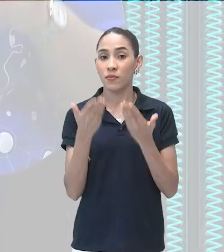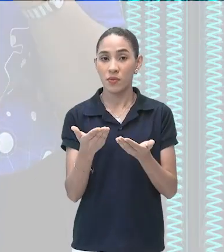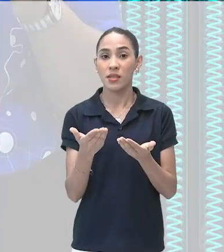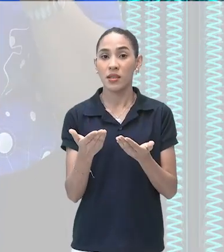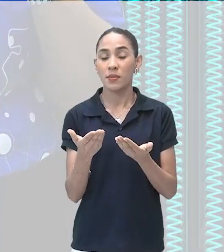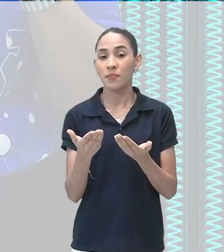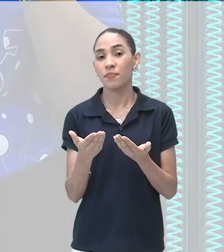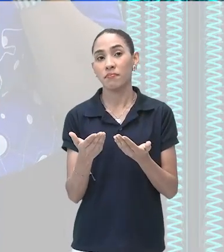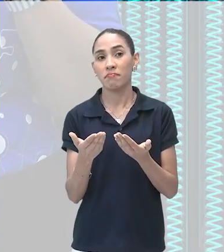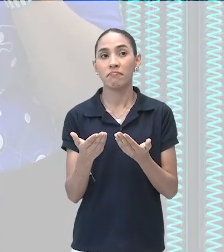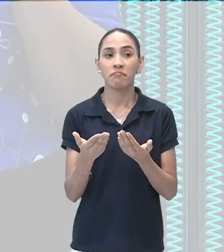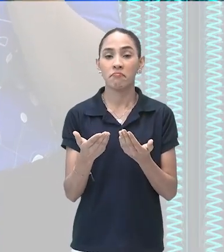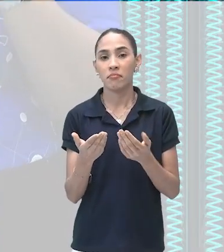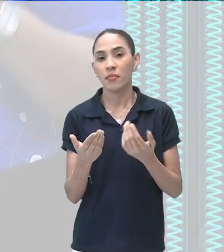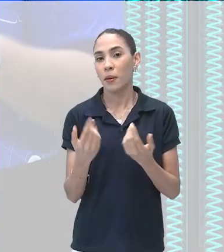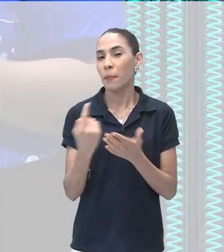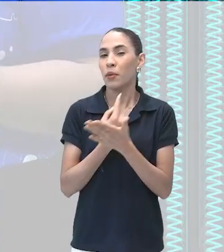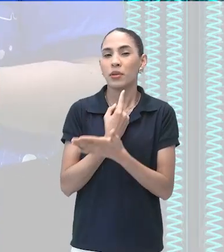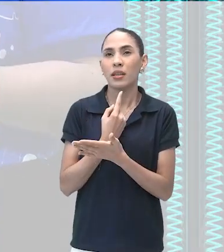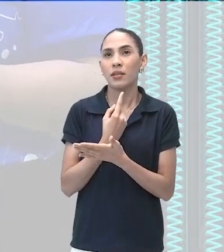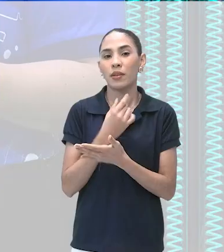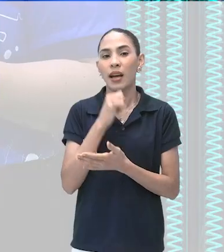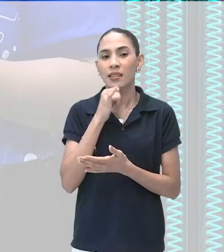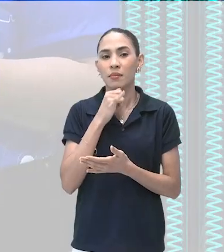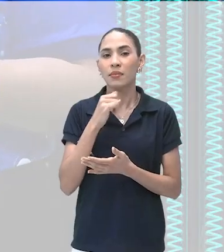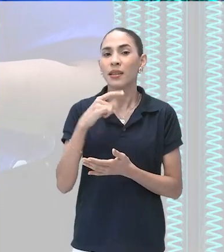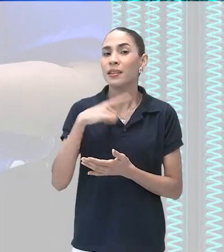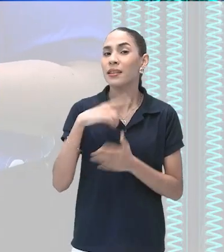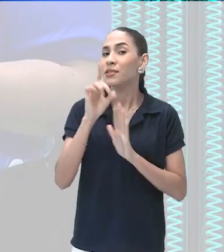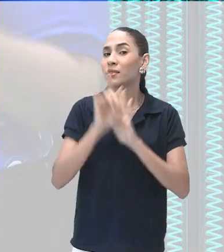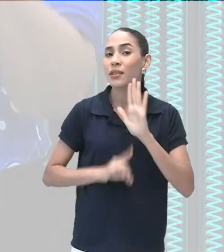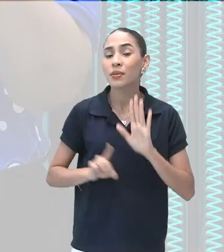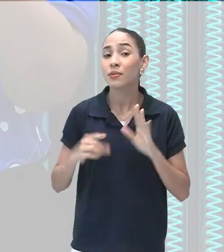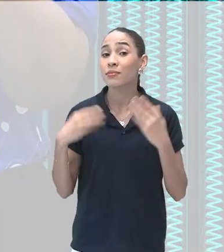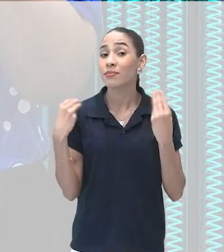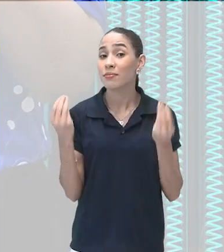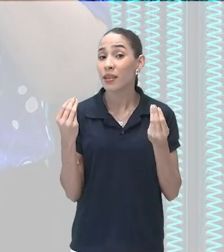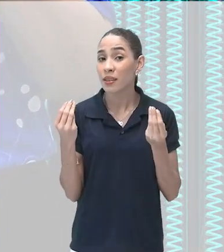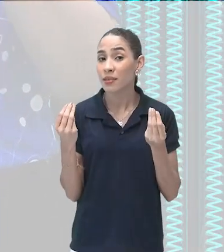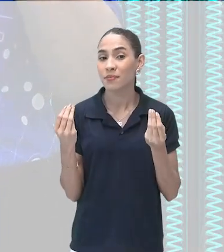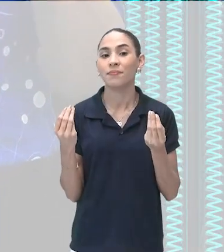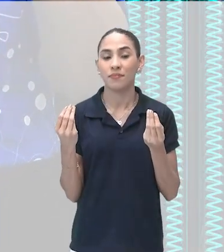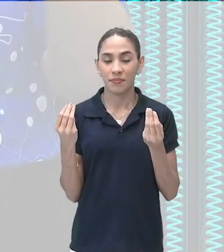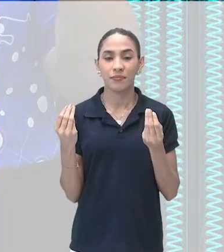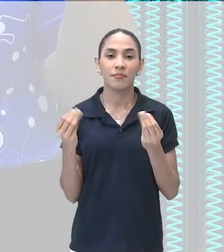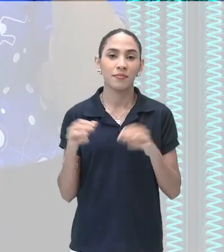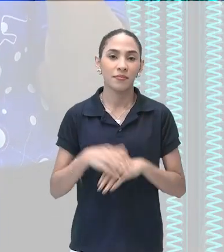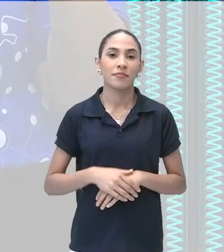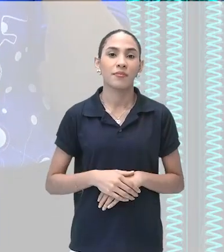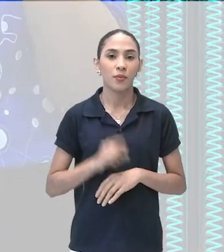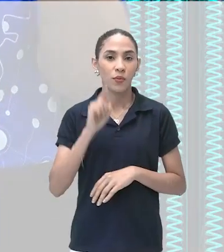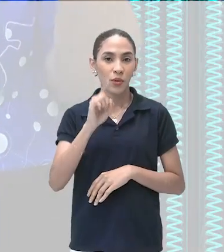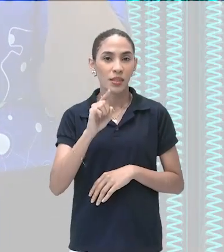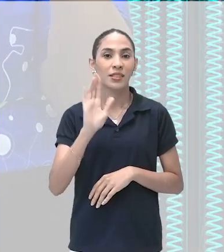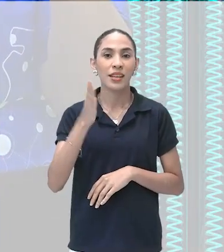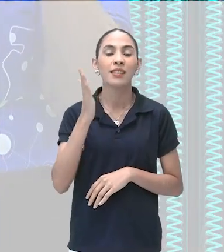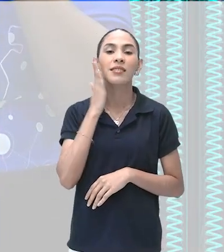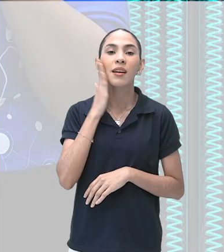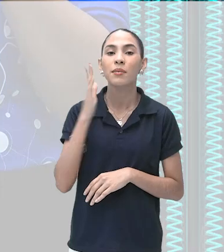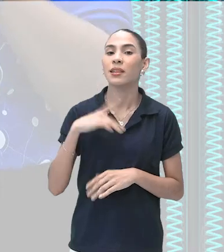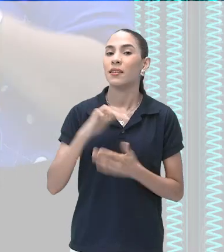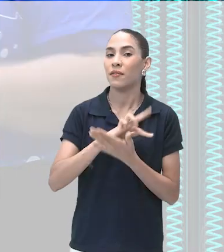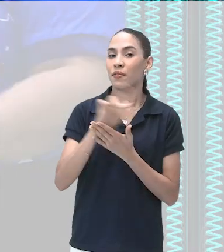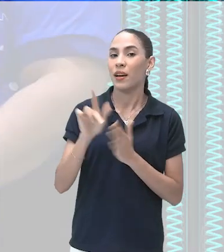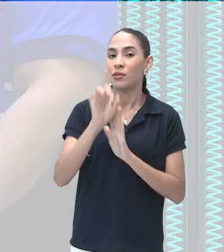vocês automaticamente me perguntariam: tem direito a quê, professora? Garanto que sim. Agora você já sabe, né, que há muitos